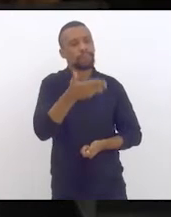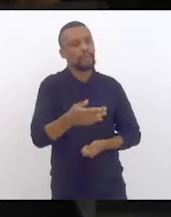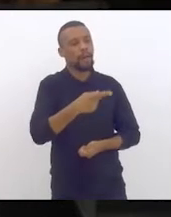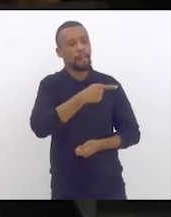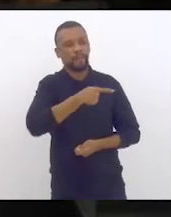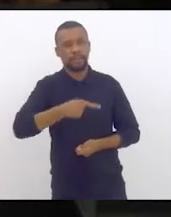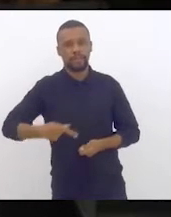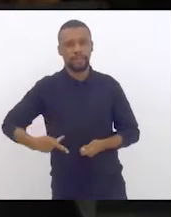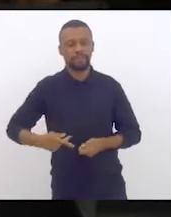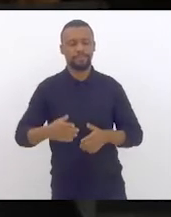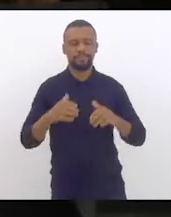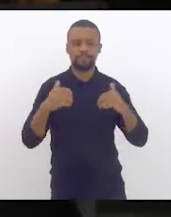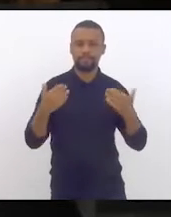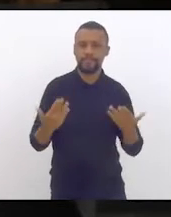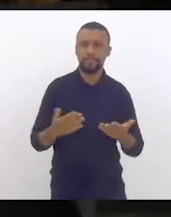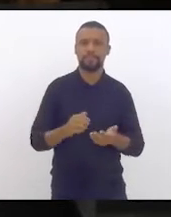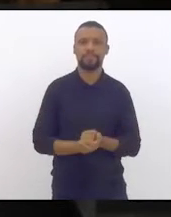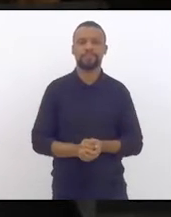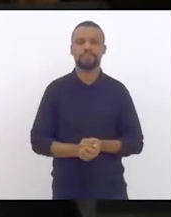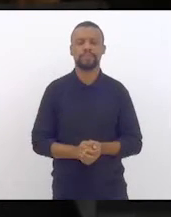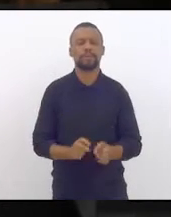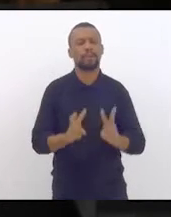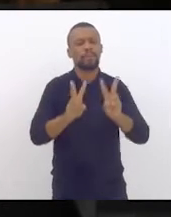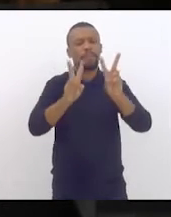tantos temas pulando